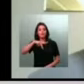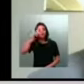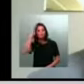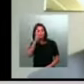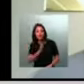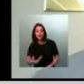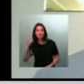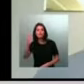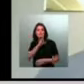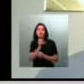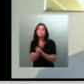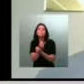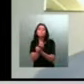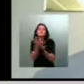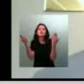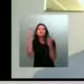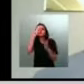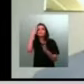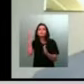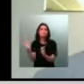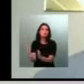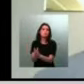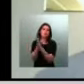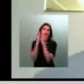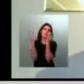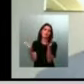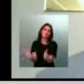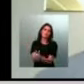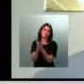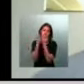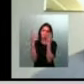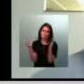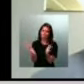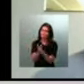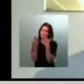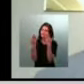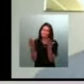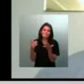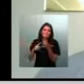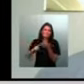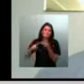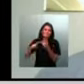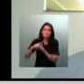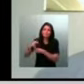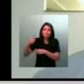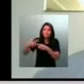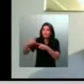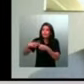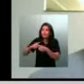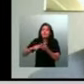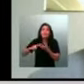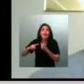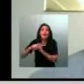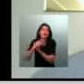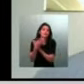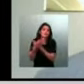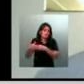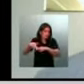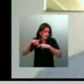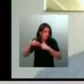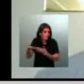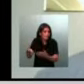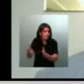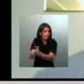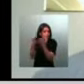brasileiros empobrecidos pelas mais diversas razões e que não tem, portanto, quando